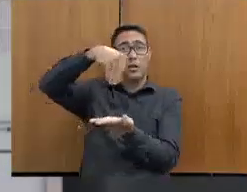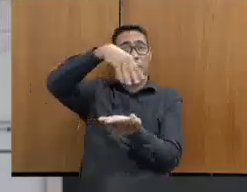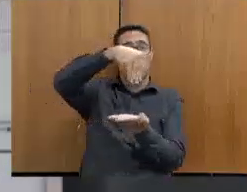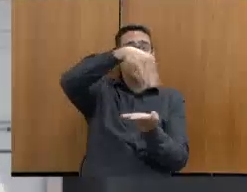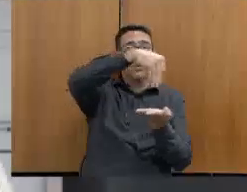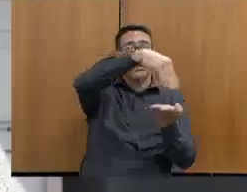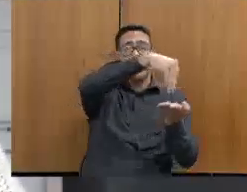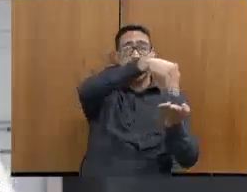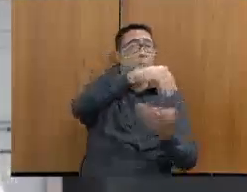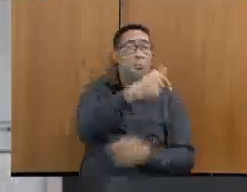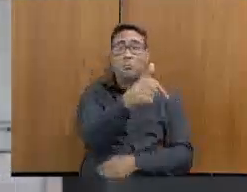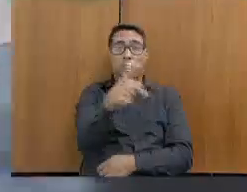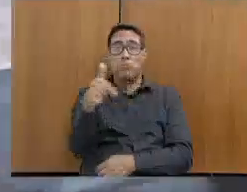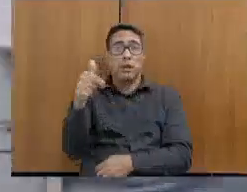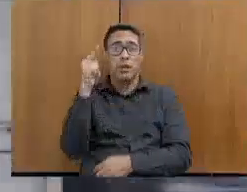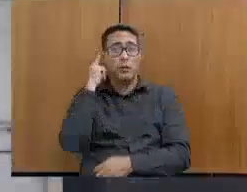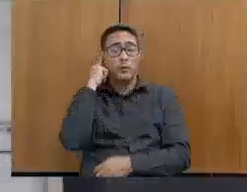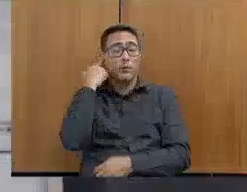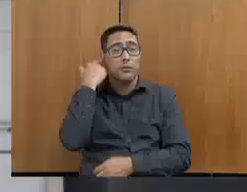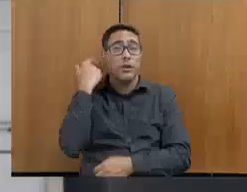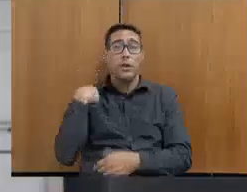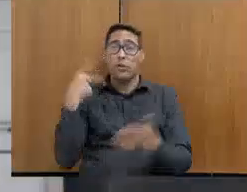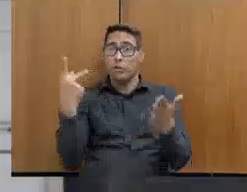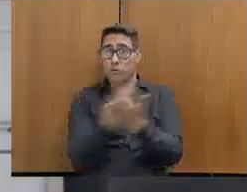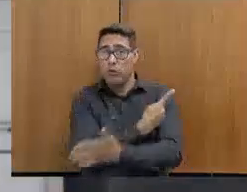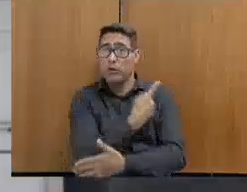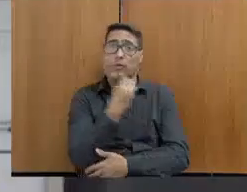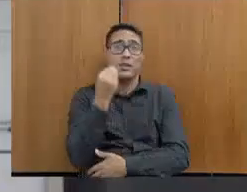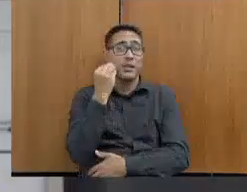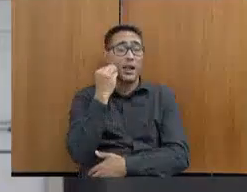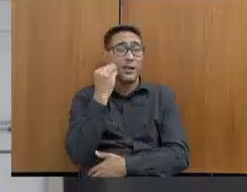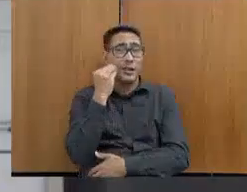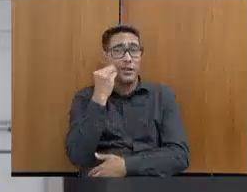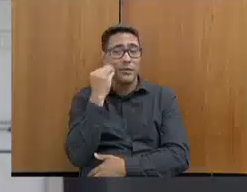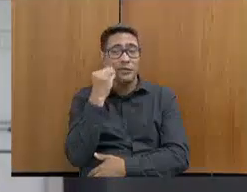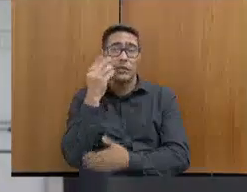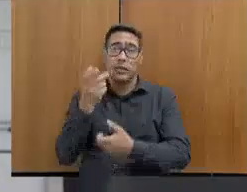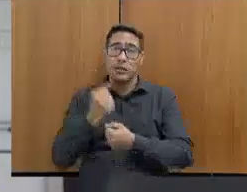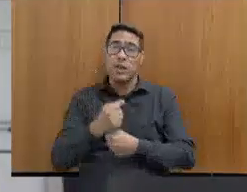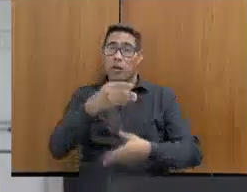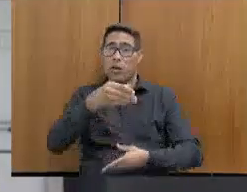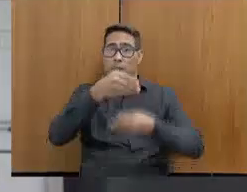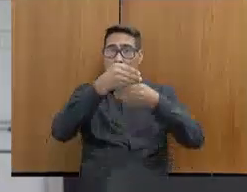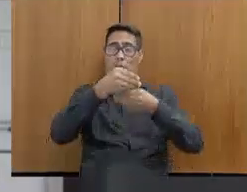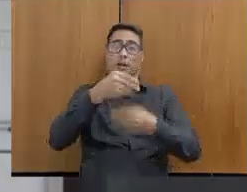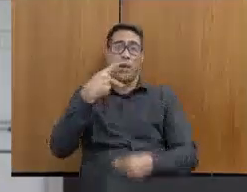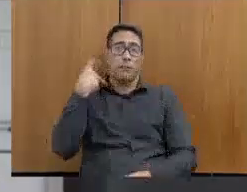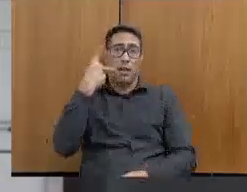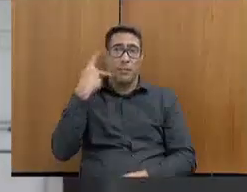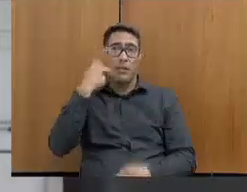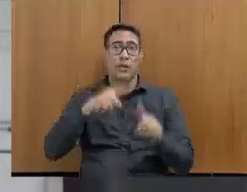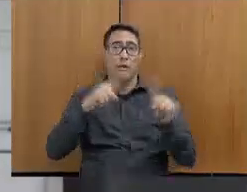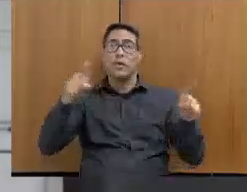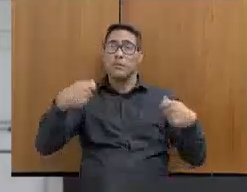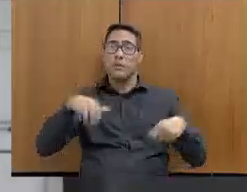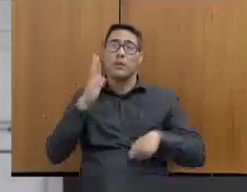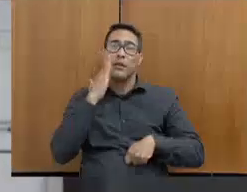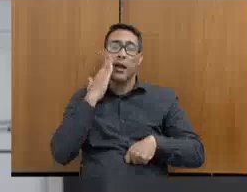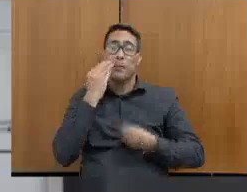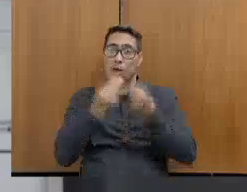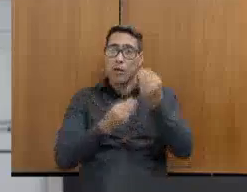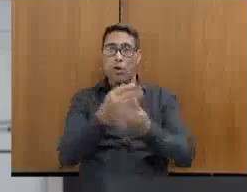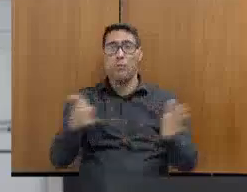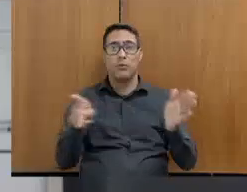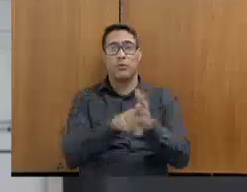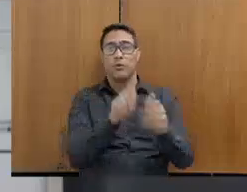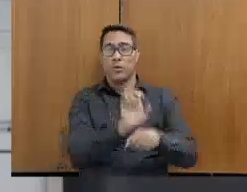que a gente tá tentando atender com emenda parlamentar mas nós precisamos saber como tá isso no estado né as delegacias que